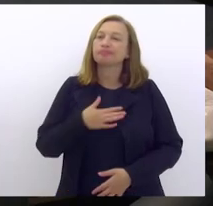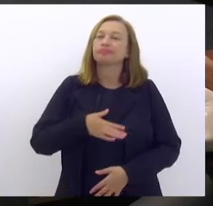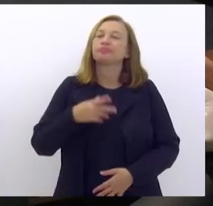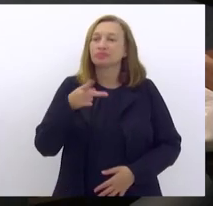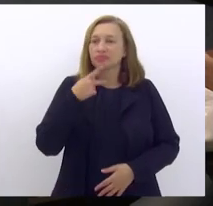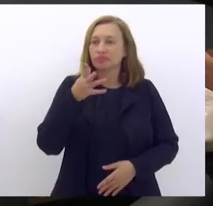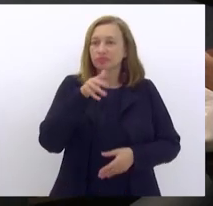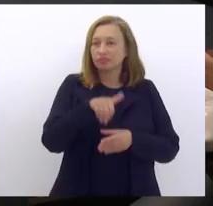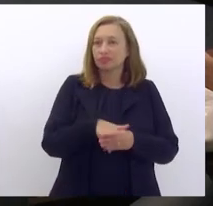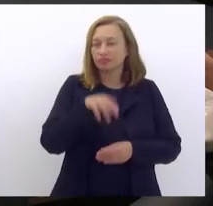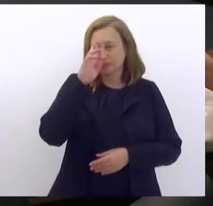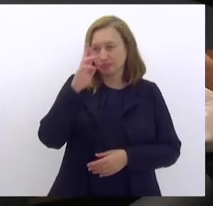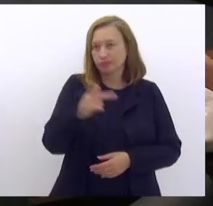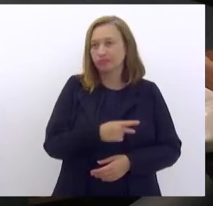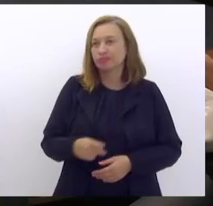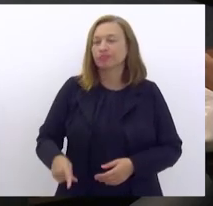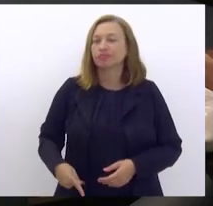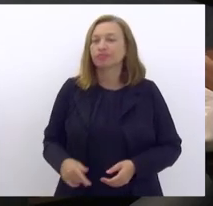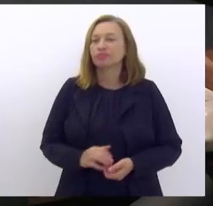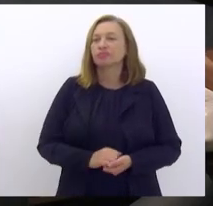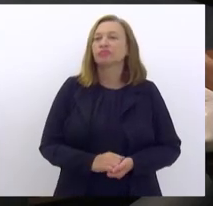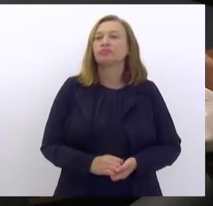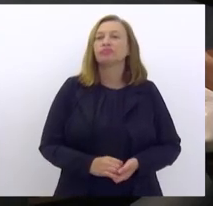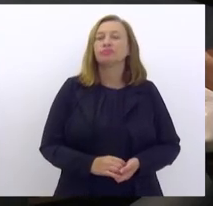declarar voto, presidente.